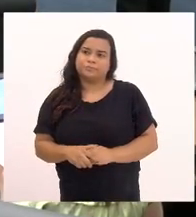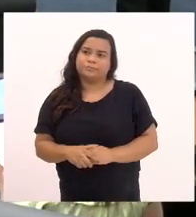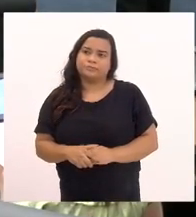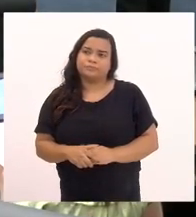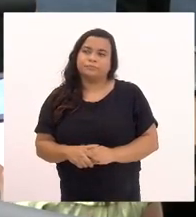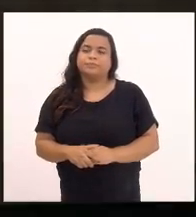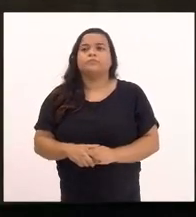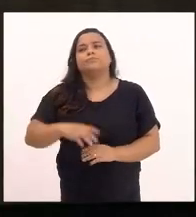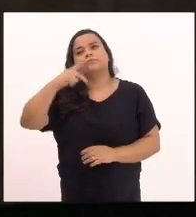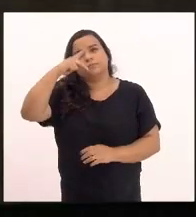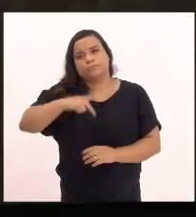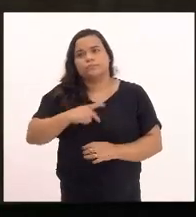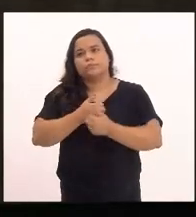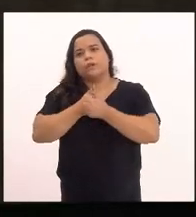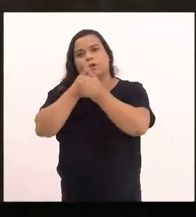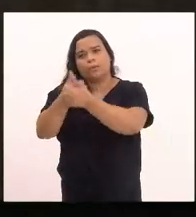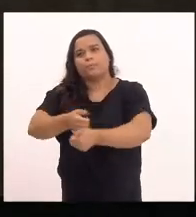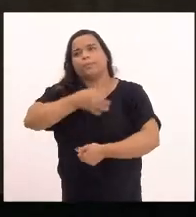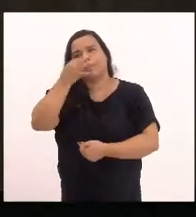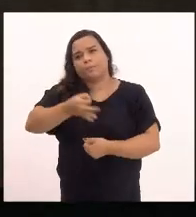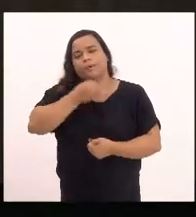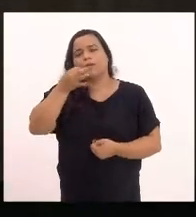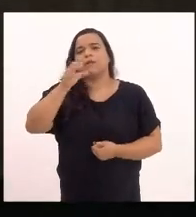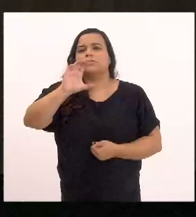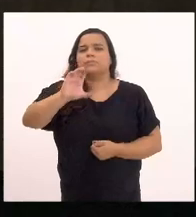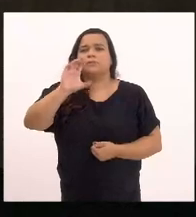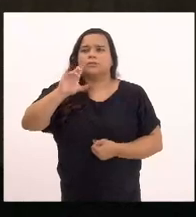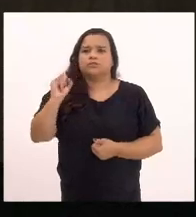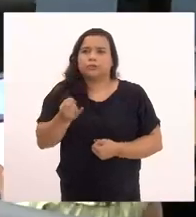Senhor presidente, acompanho o parecer da CCJ.